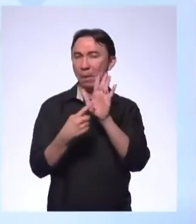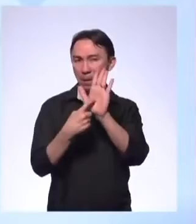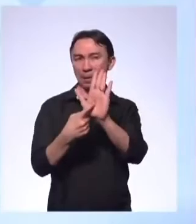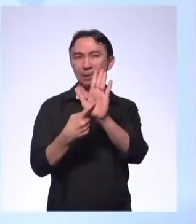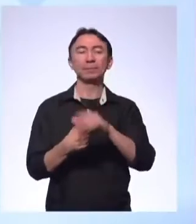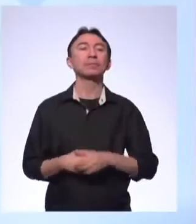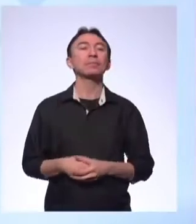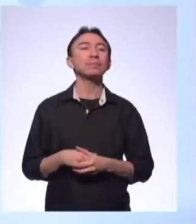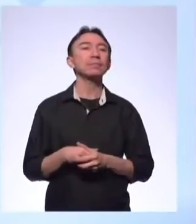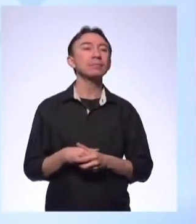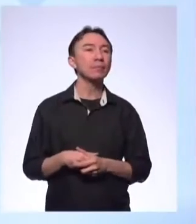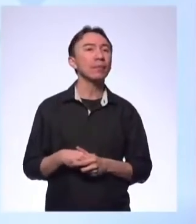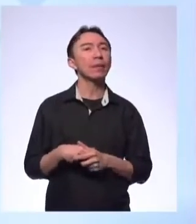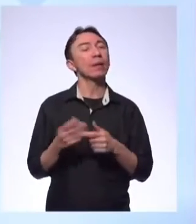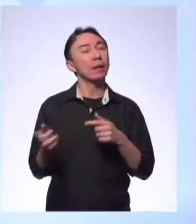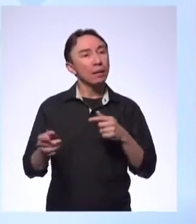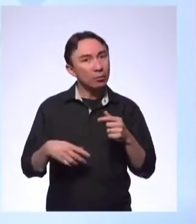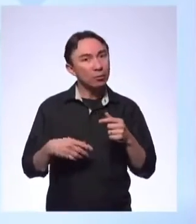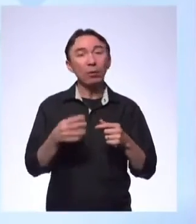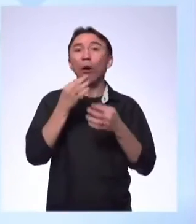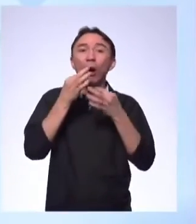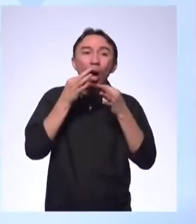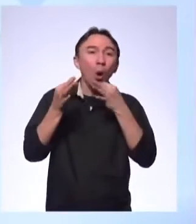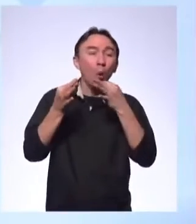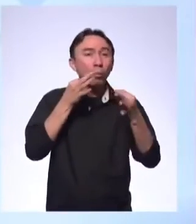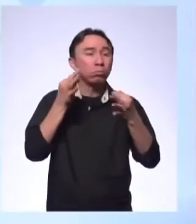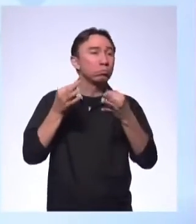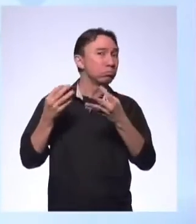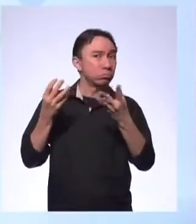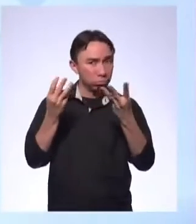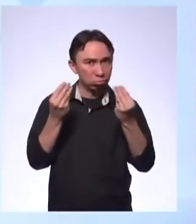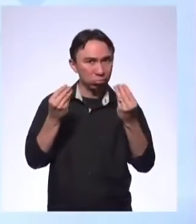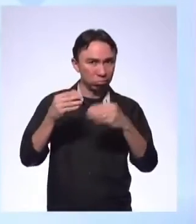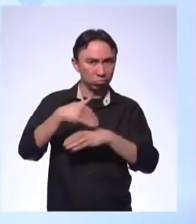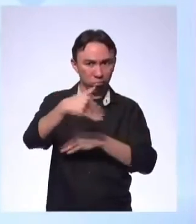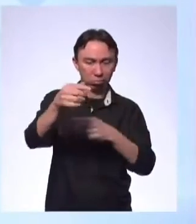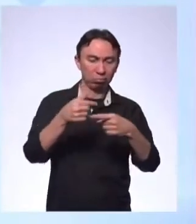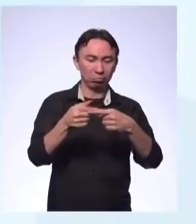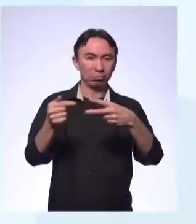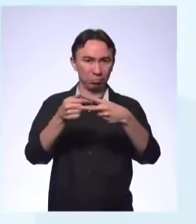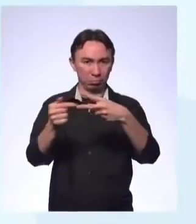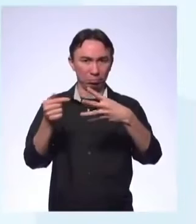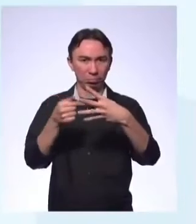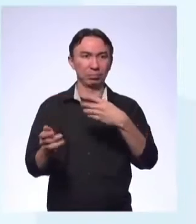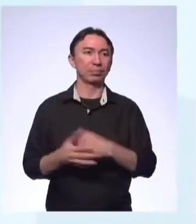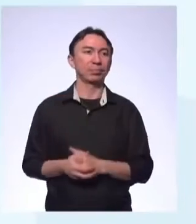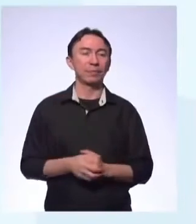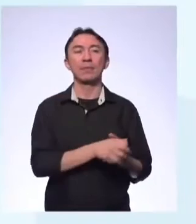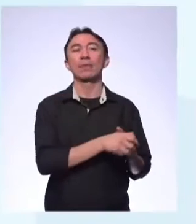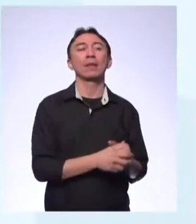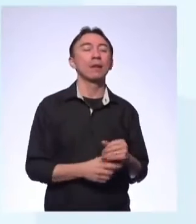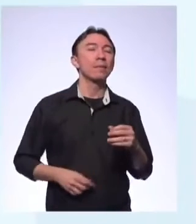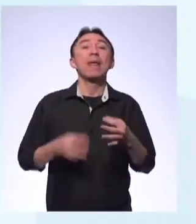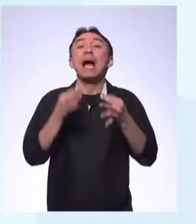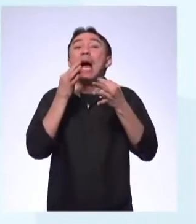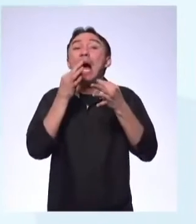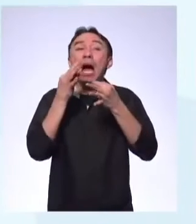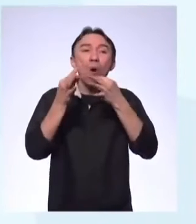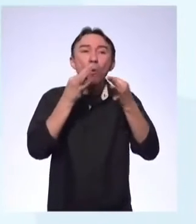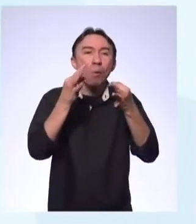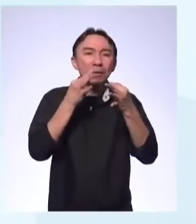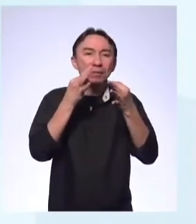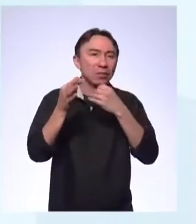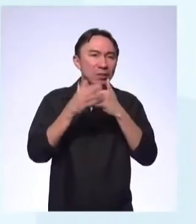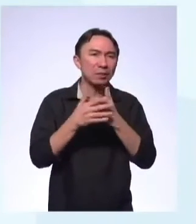frente já te disse né a gente vai trabalhar muita argumentação nos próximos nas próximas semanas argumento de princípio essa também eu